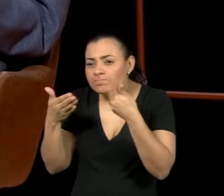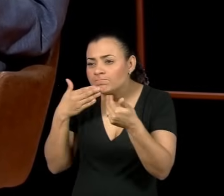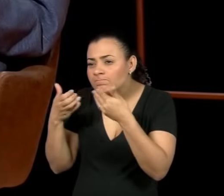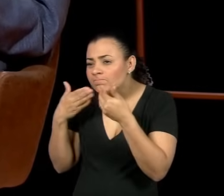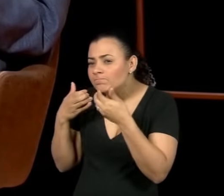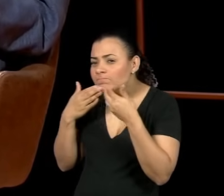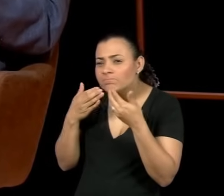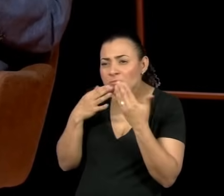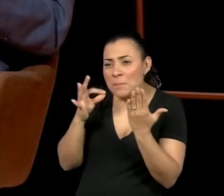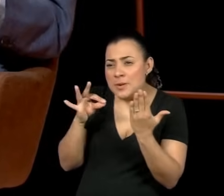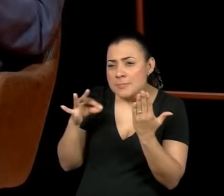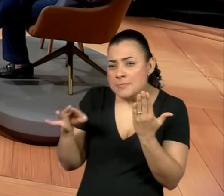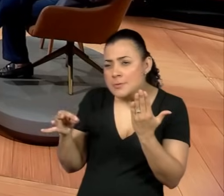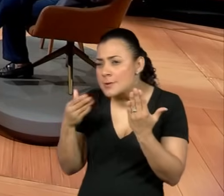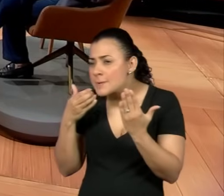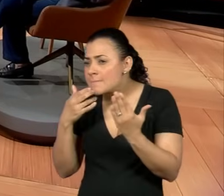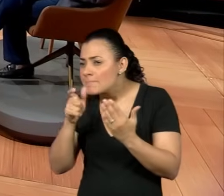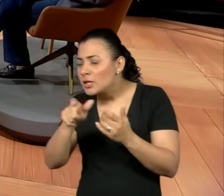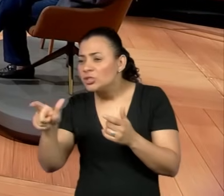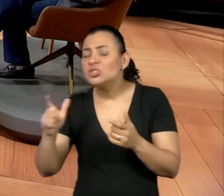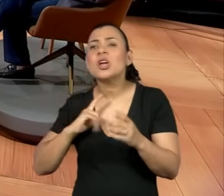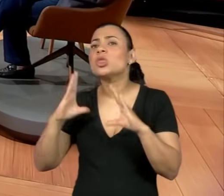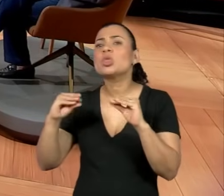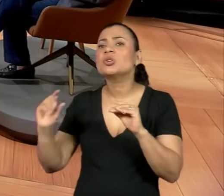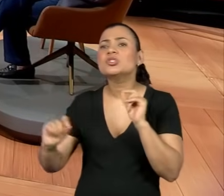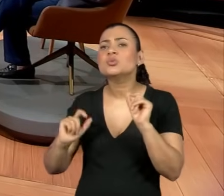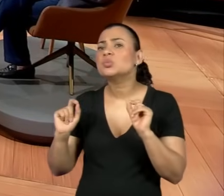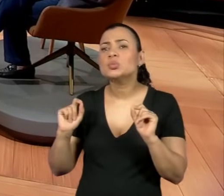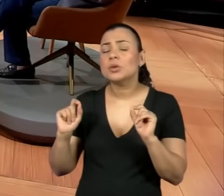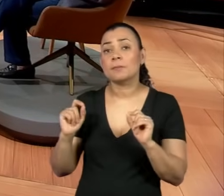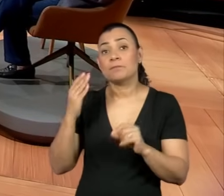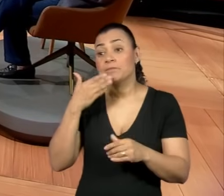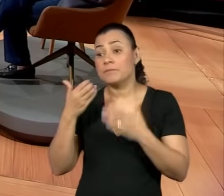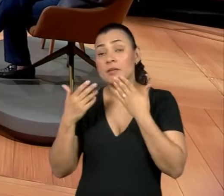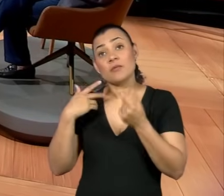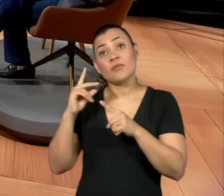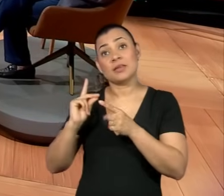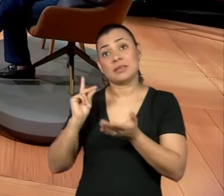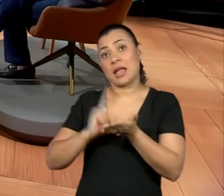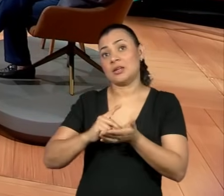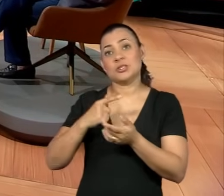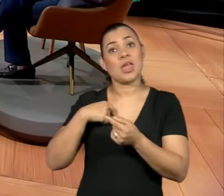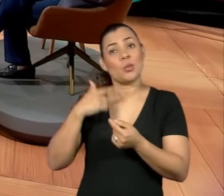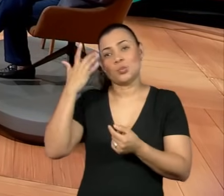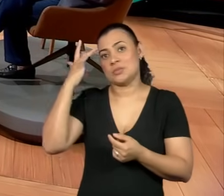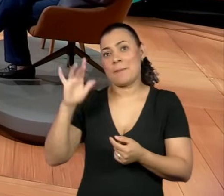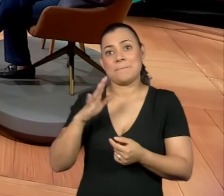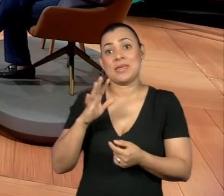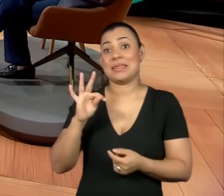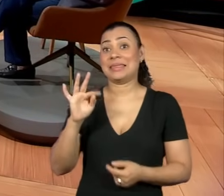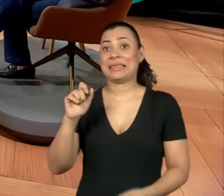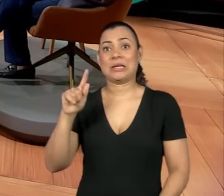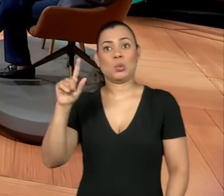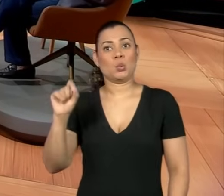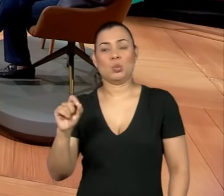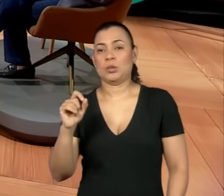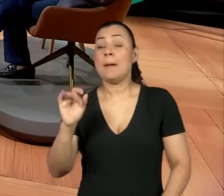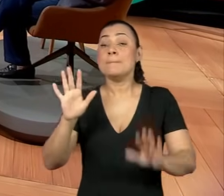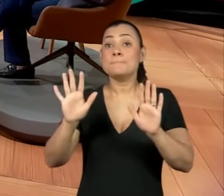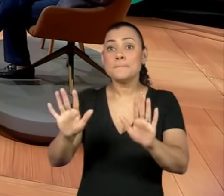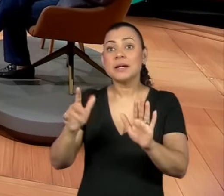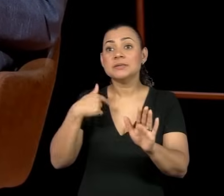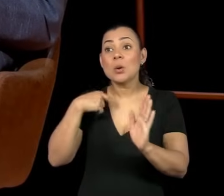conhecedor. Todo mundo pensava, né? Esse empresário. Mas na verdade eu estava notando... Especialista de tango. Eu estava notando